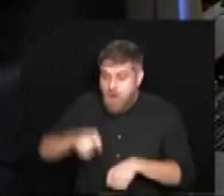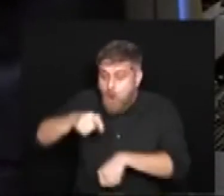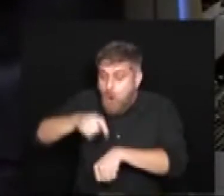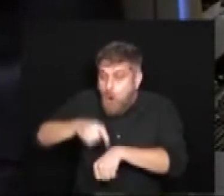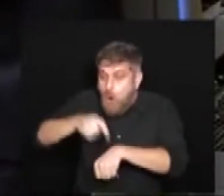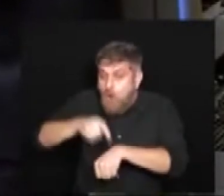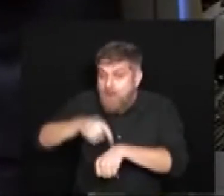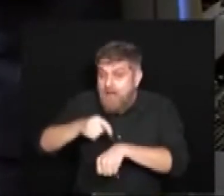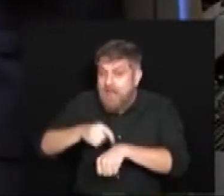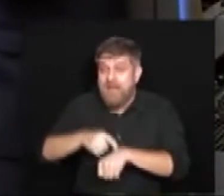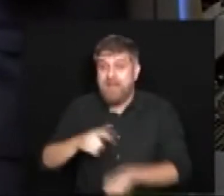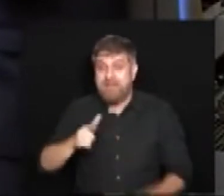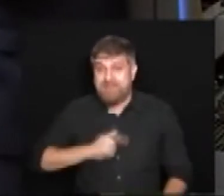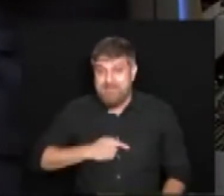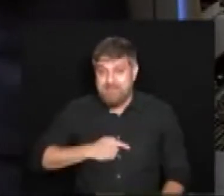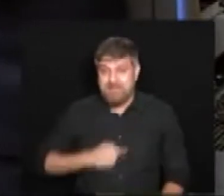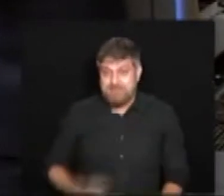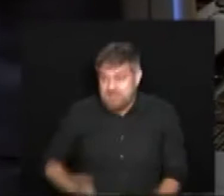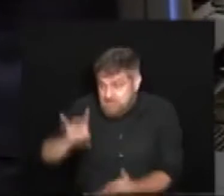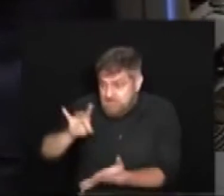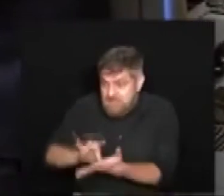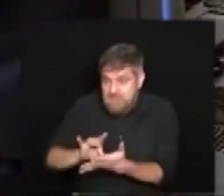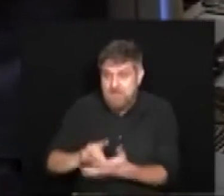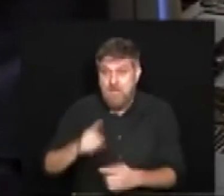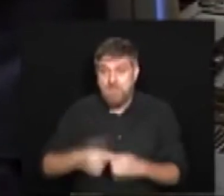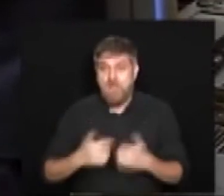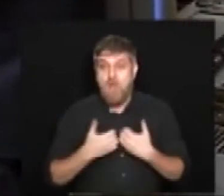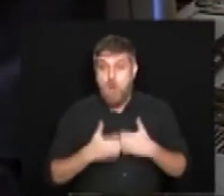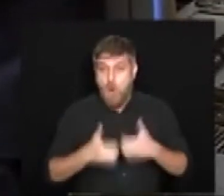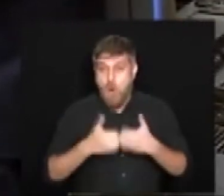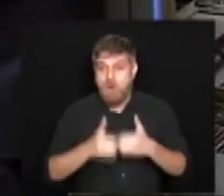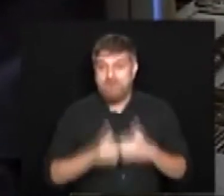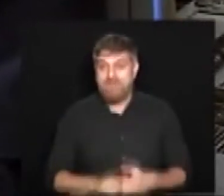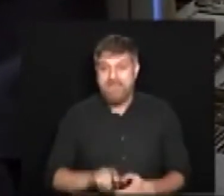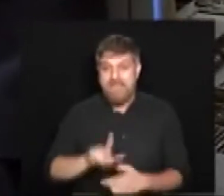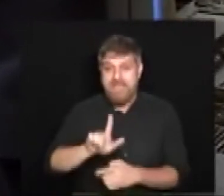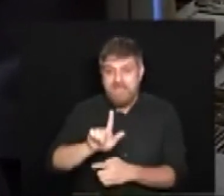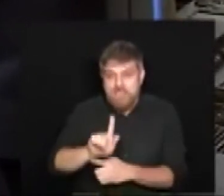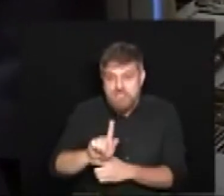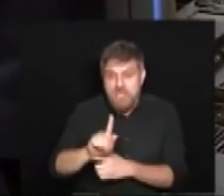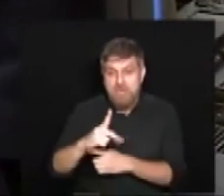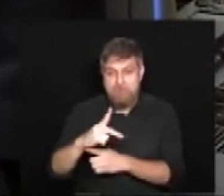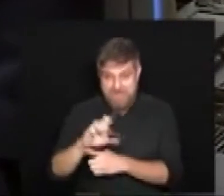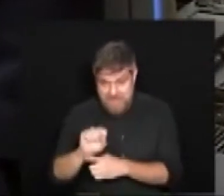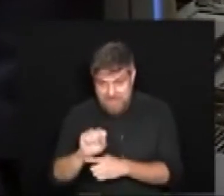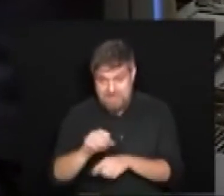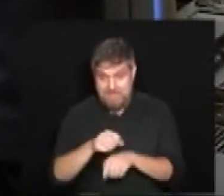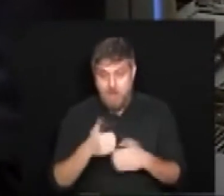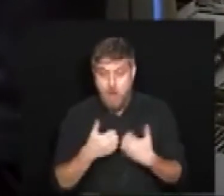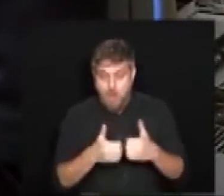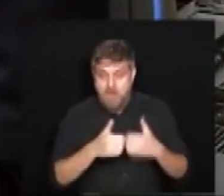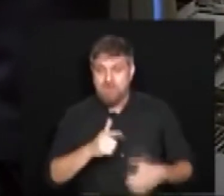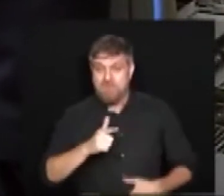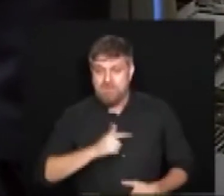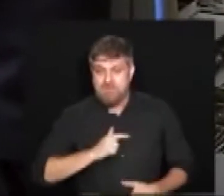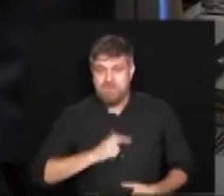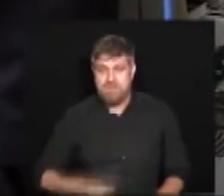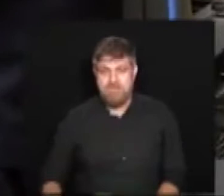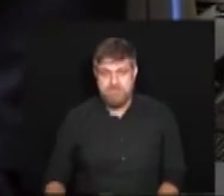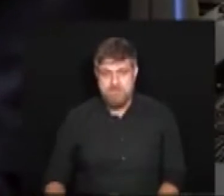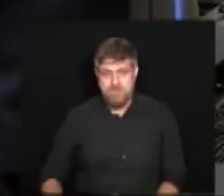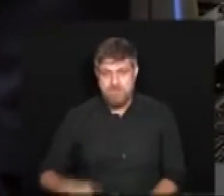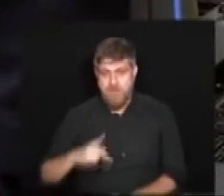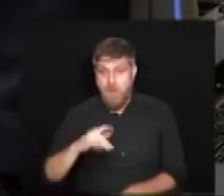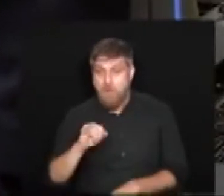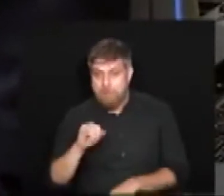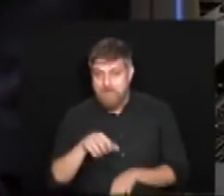horários, itinerários em tempo real, porque os nossos ônibus, todos eles têm GPS. O Pai Serviço, que é o programa